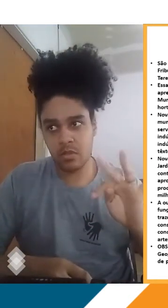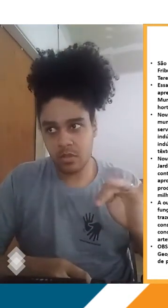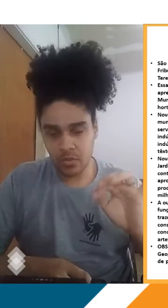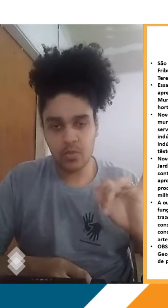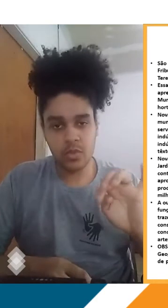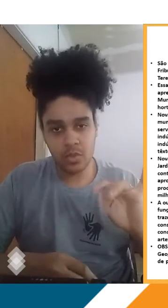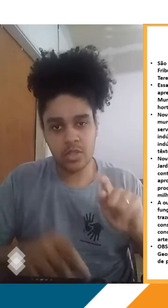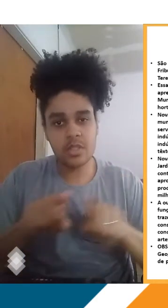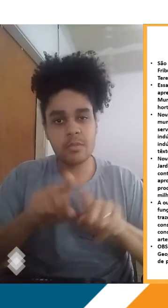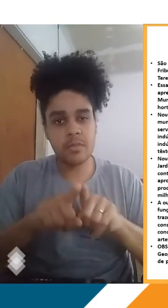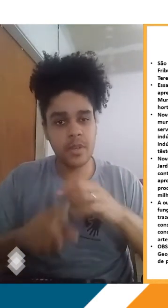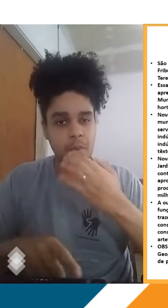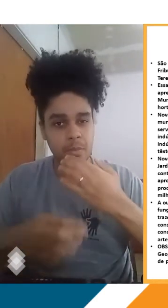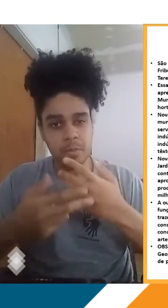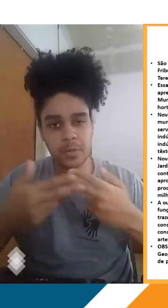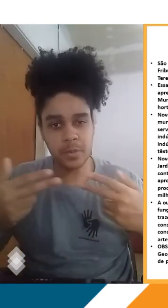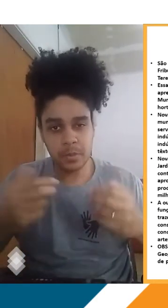vales intermontanos.